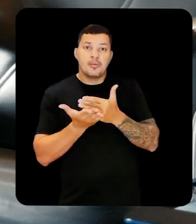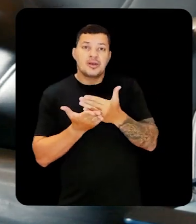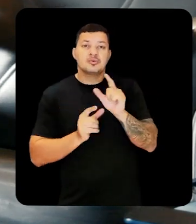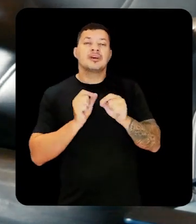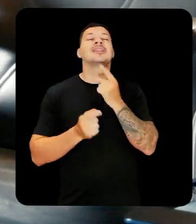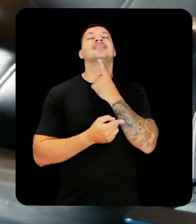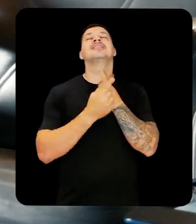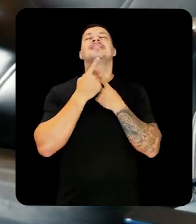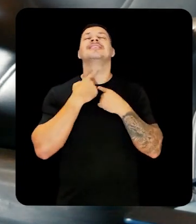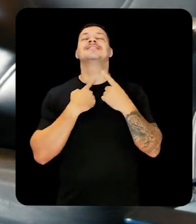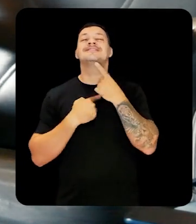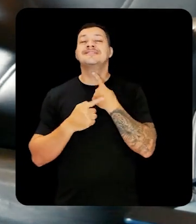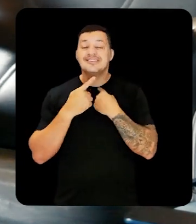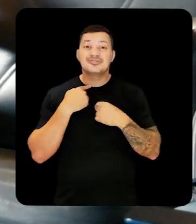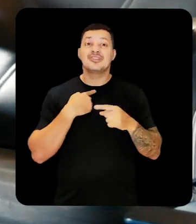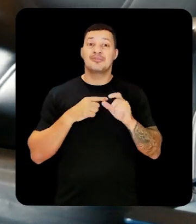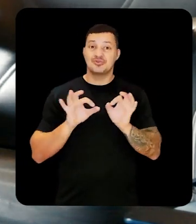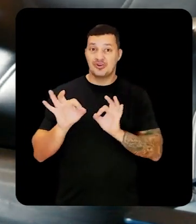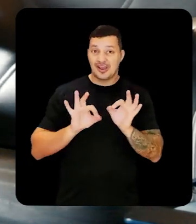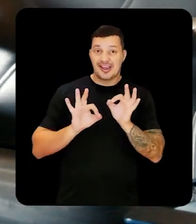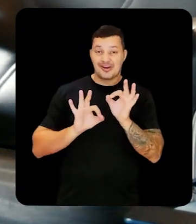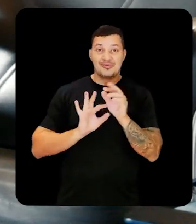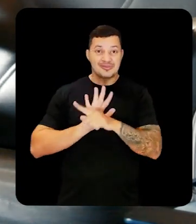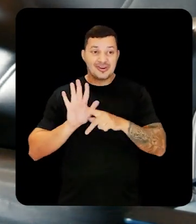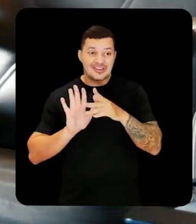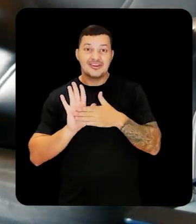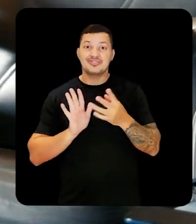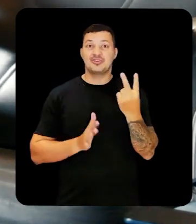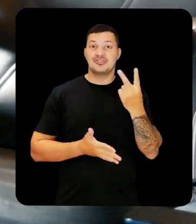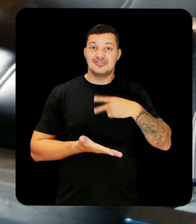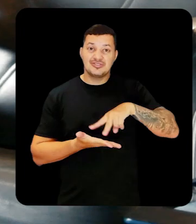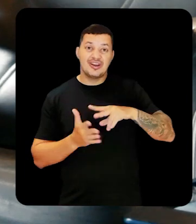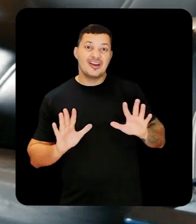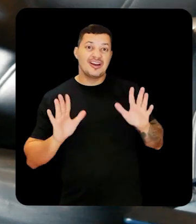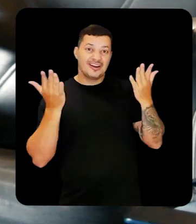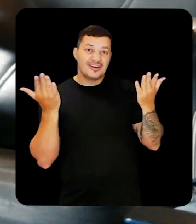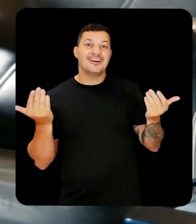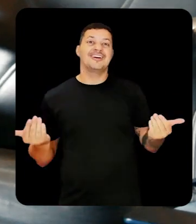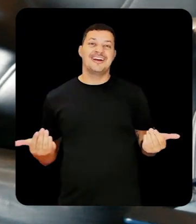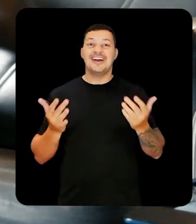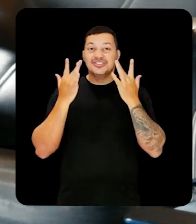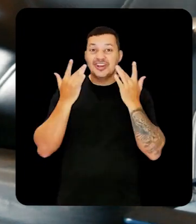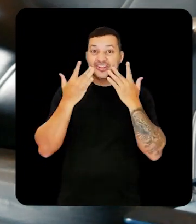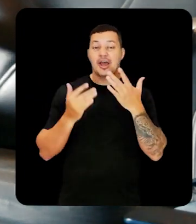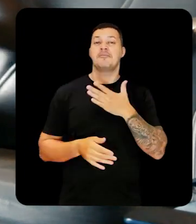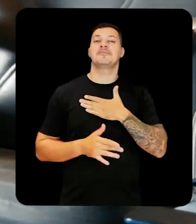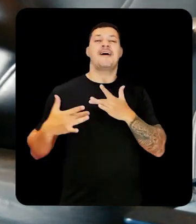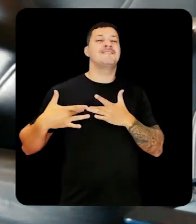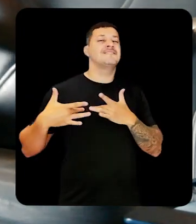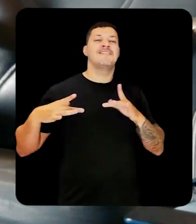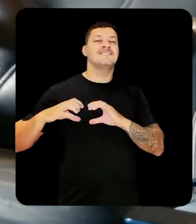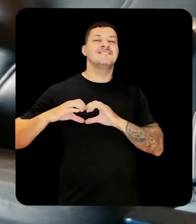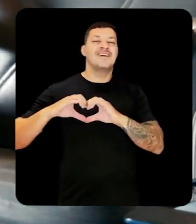E comecei a ter o desejo de produzir. Eu fiz 2 festivais de dança e o teatro que foi a